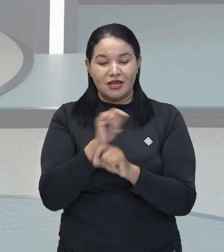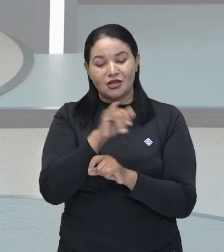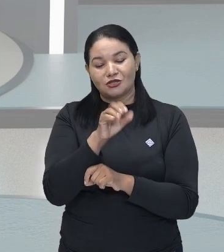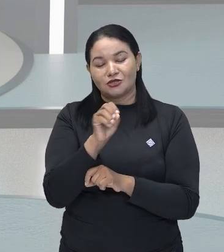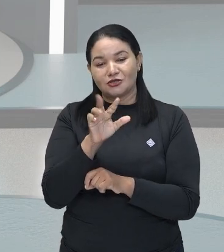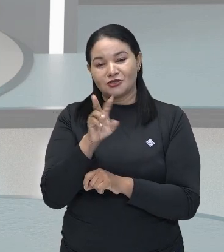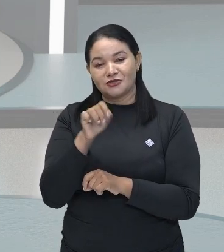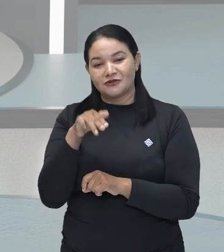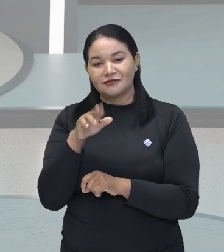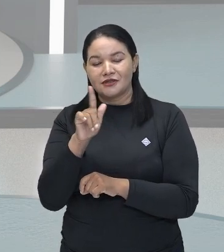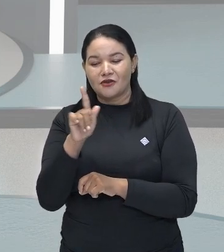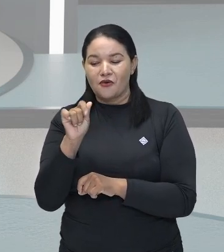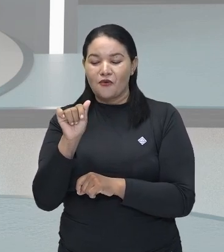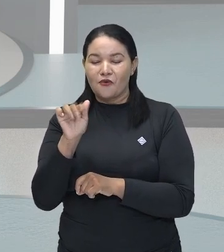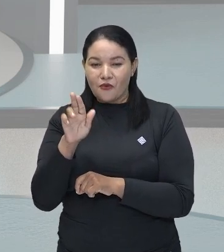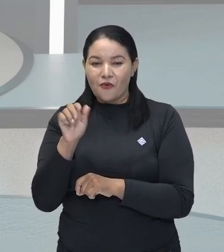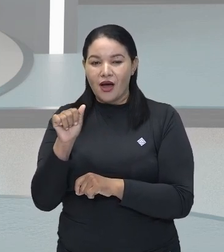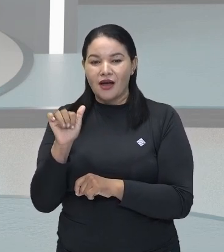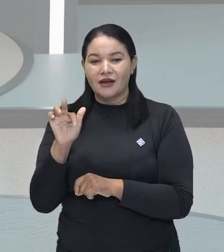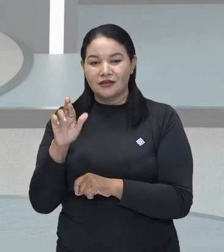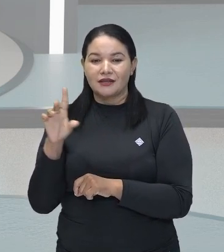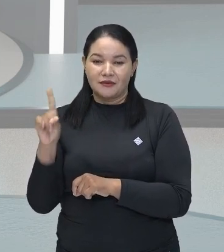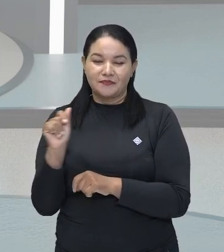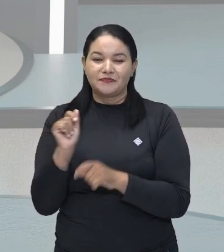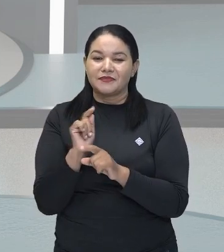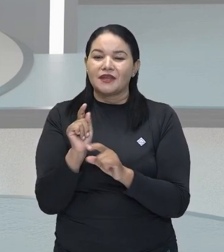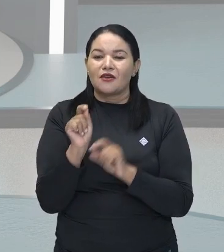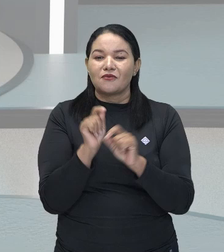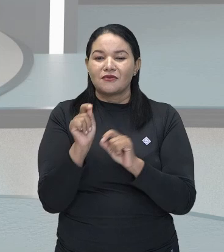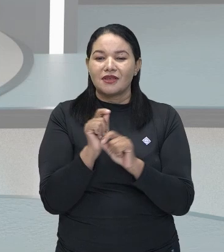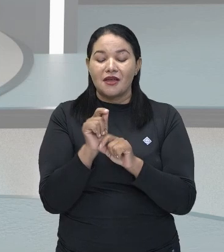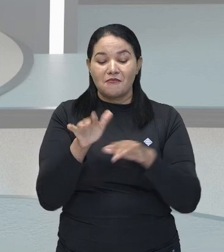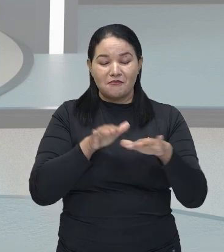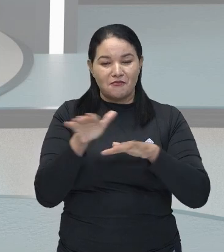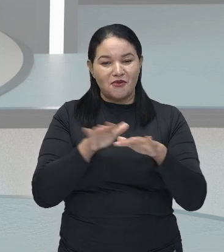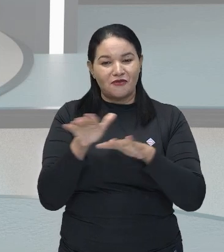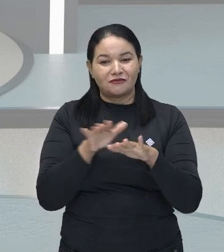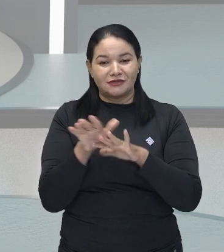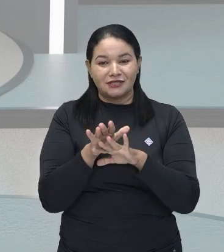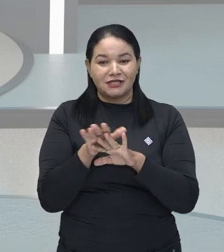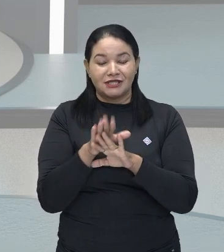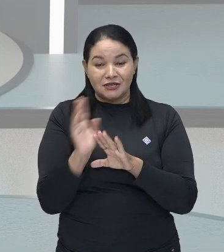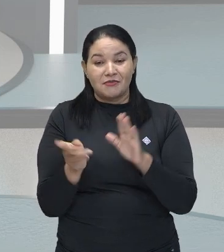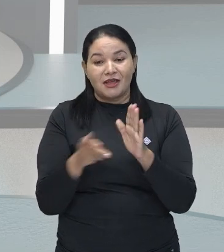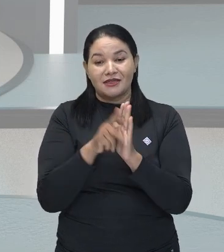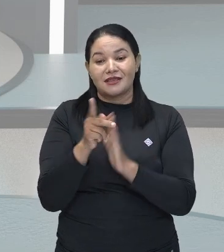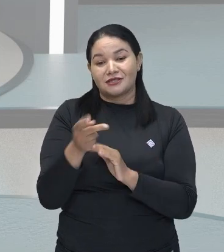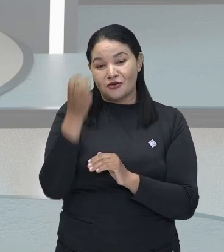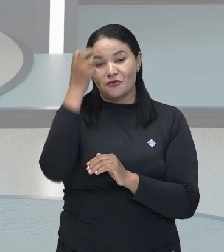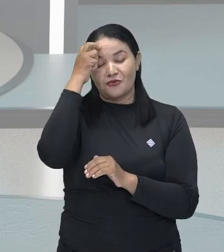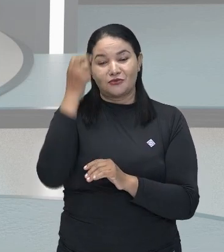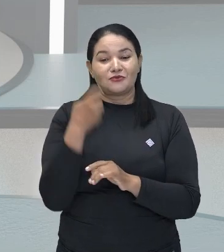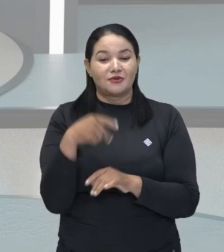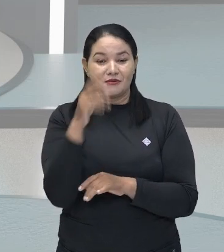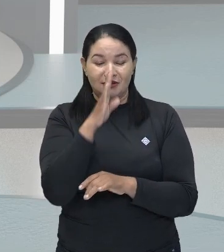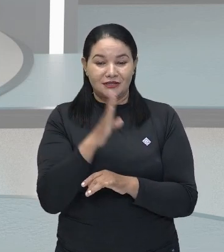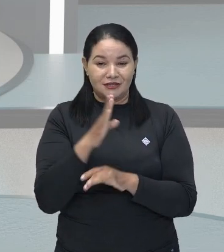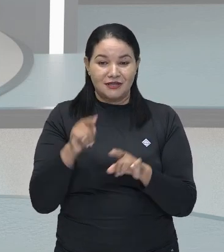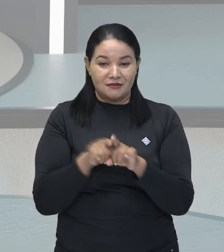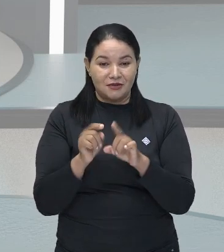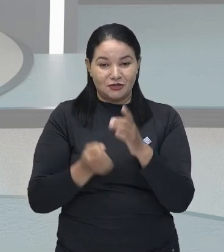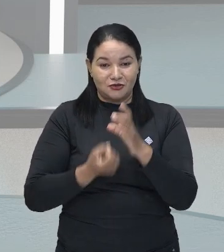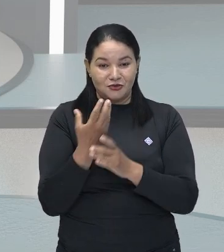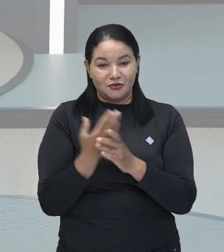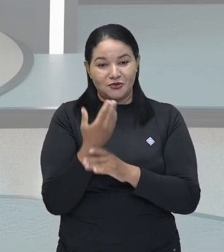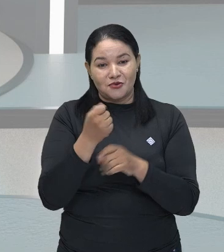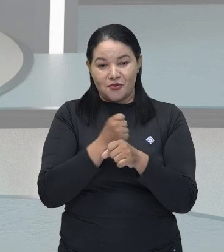aí, o que vocês lembram da Jovem Guarda? Ela foi um movimento cultural brasileiro, surgido em meados da década